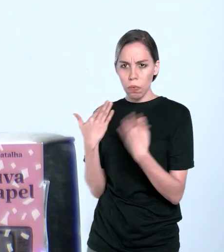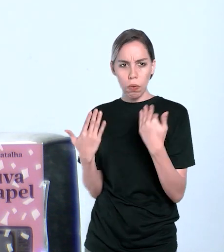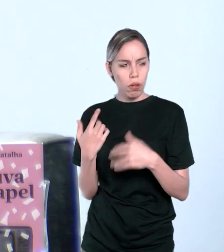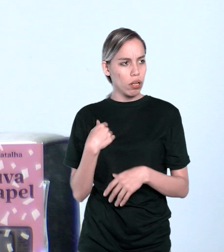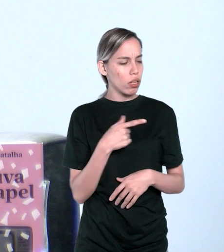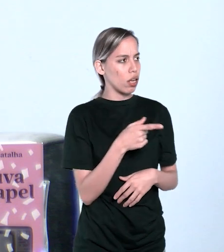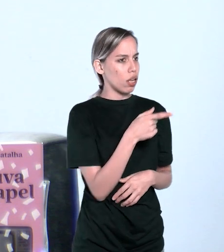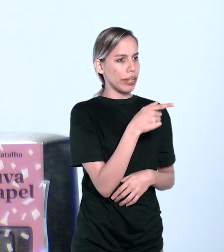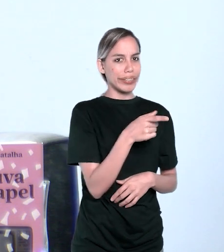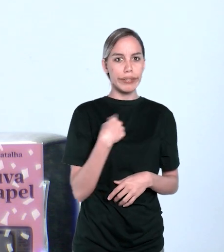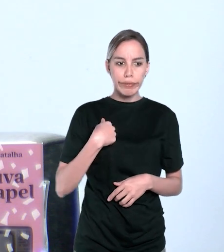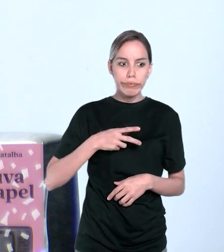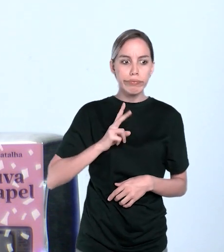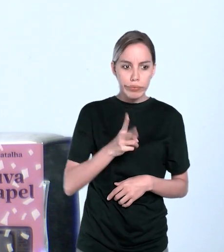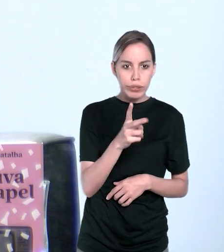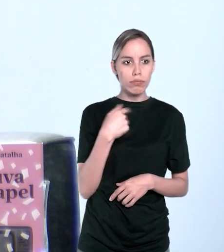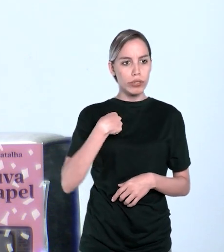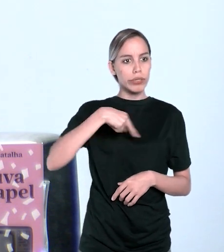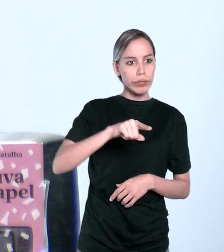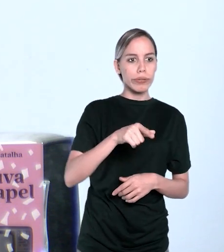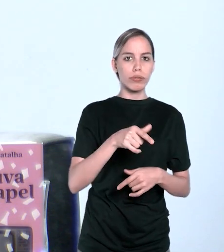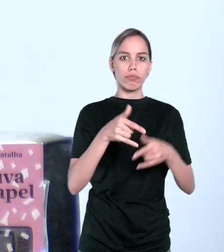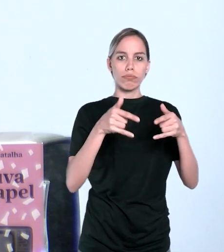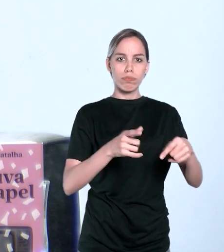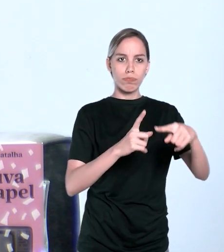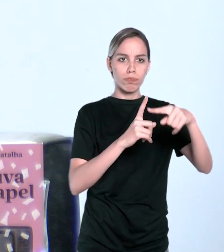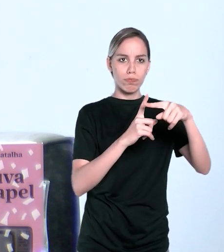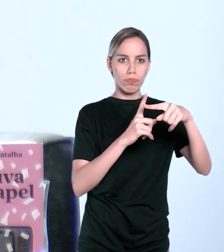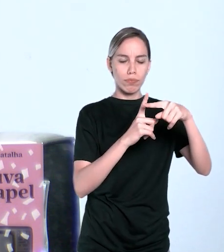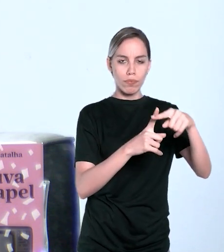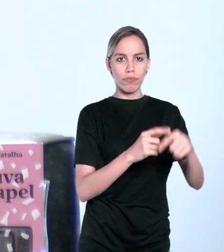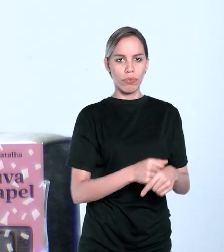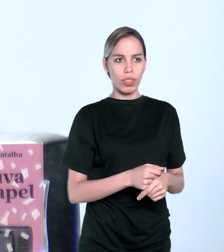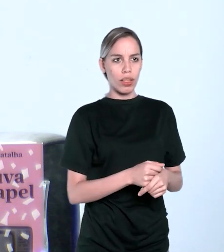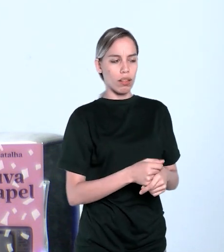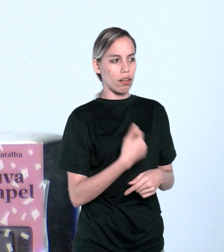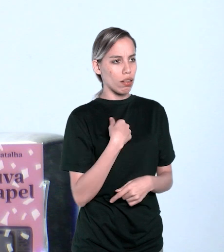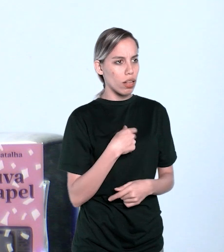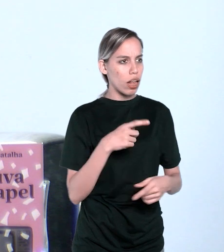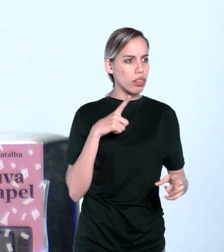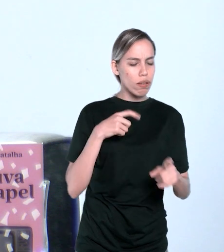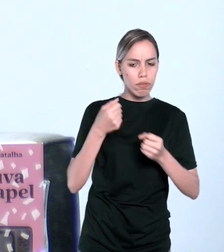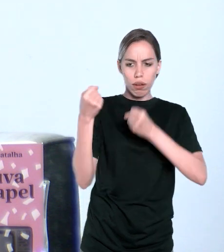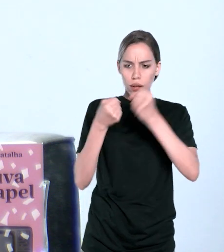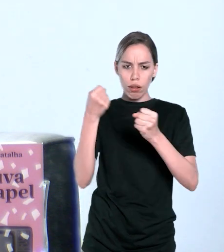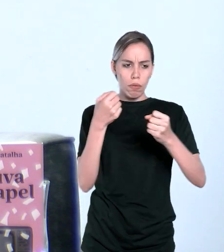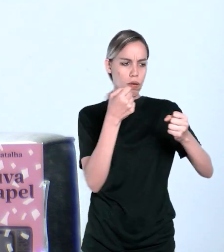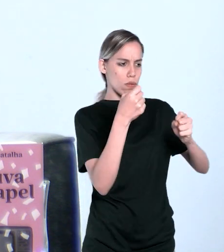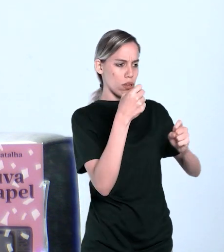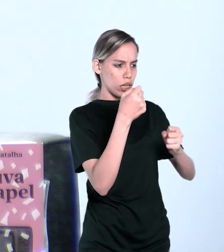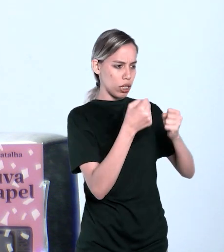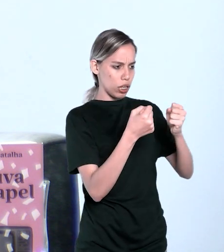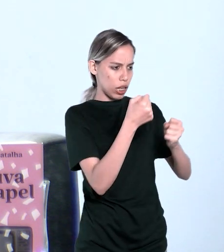enterro de traficante. Um ônibus se chocou com um caminhão, aí lá ia eu para ver aquelas coisas todas. Então,